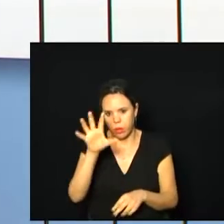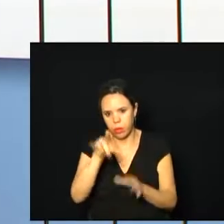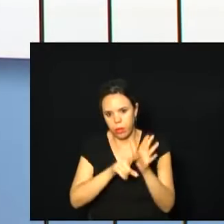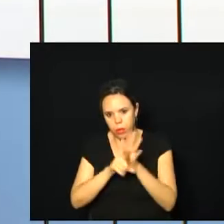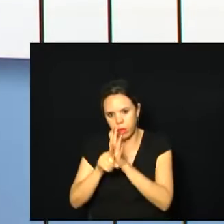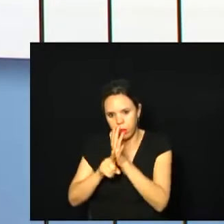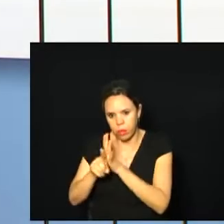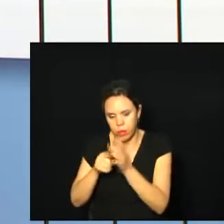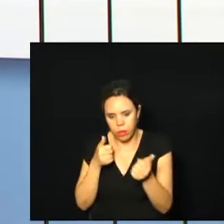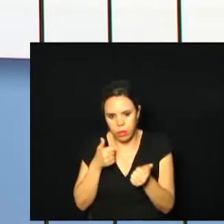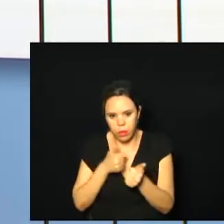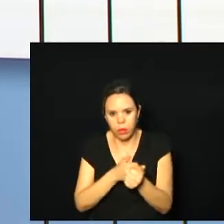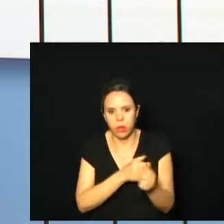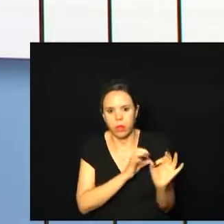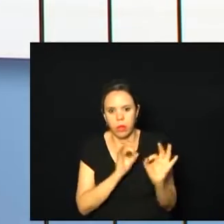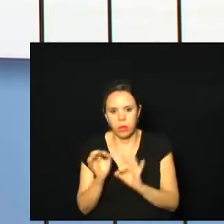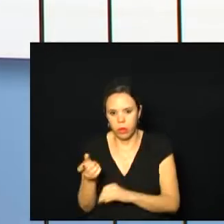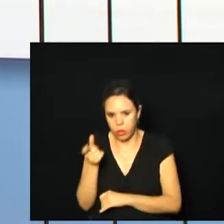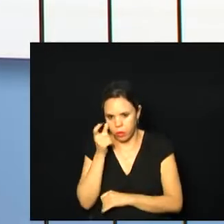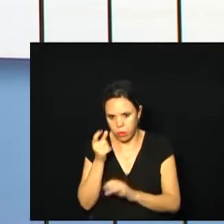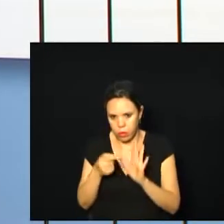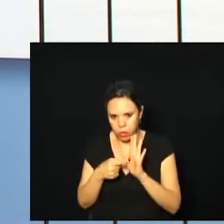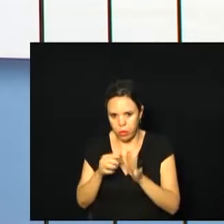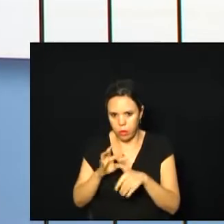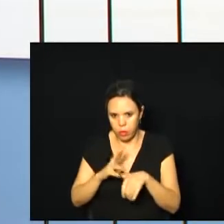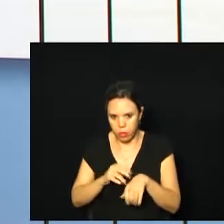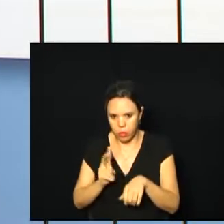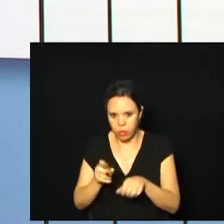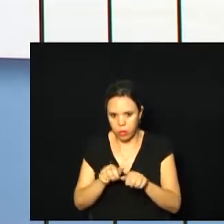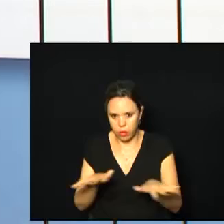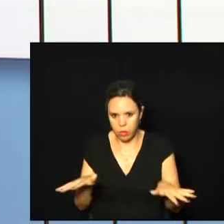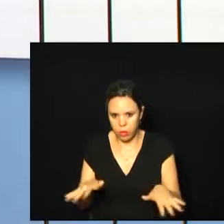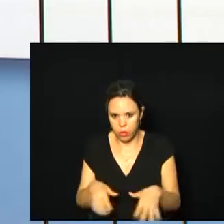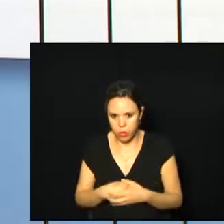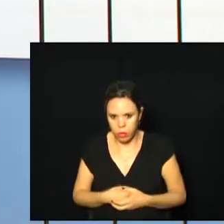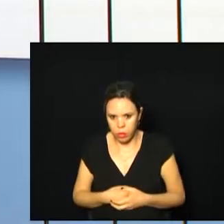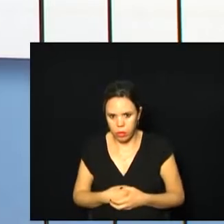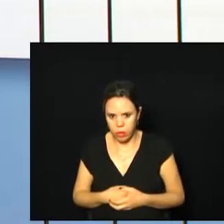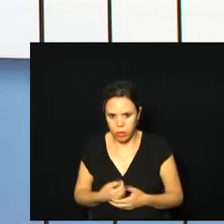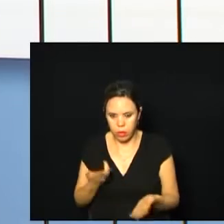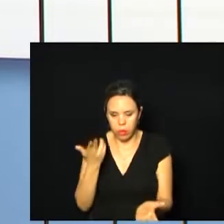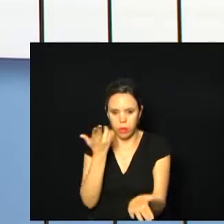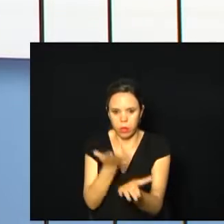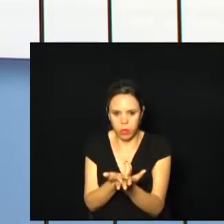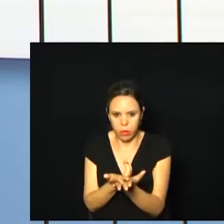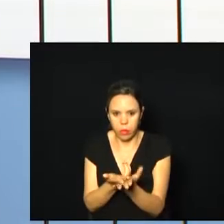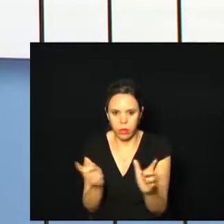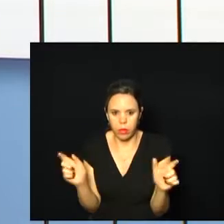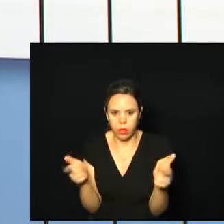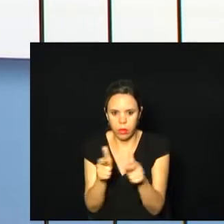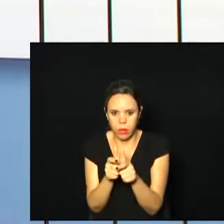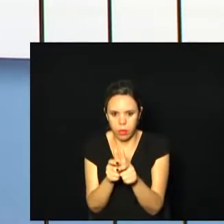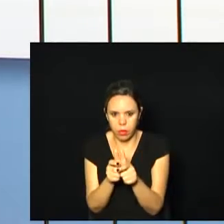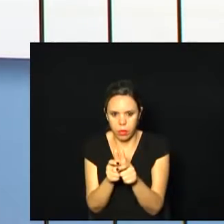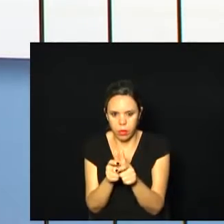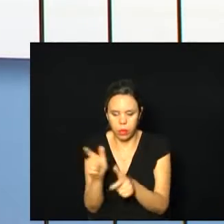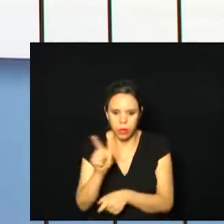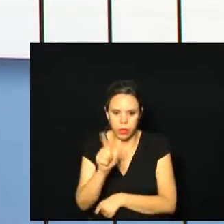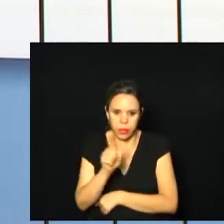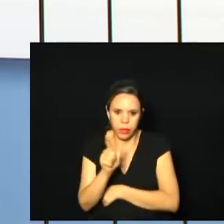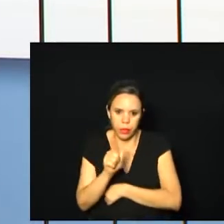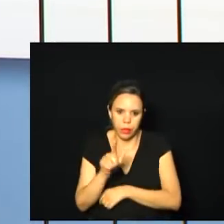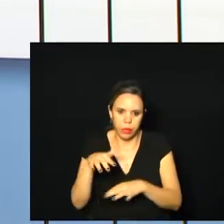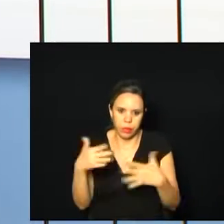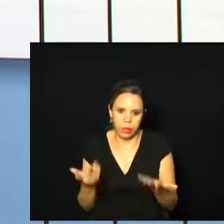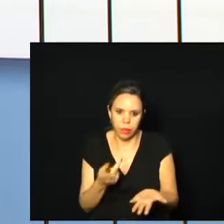mapeamento, esse acompanhamento mostra que a doença continua circulando, mas as internações diminuem. E, claro,